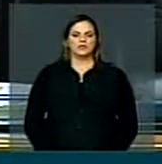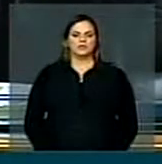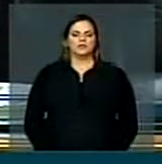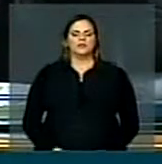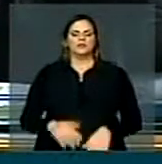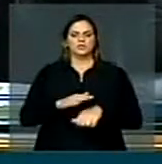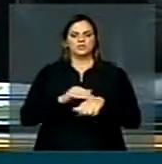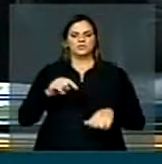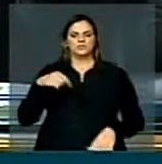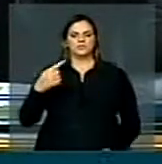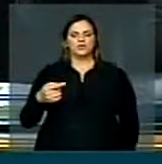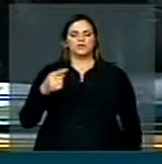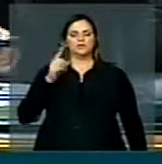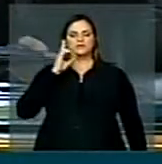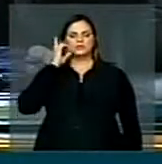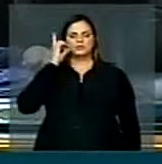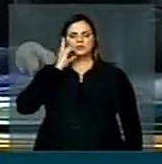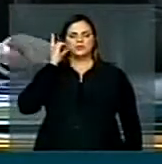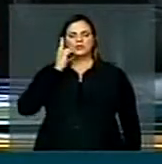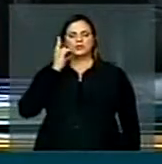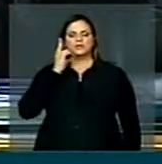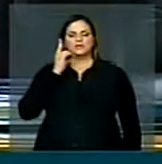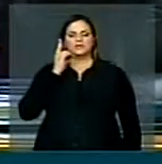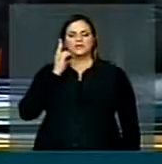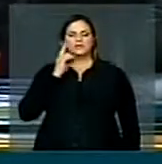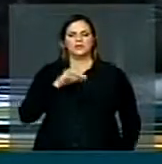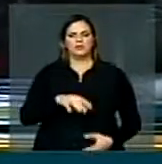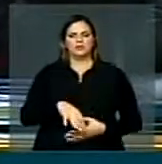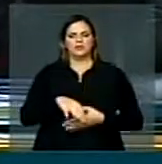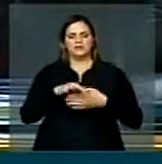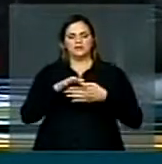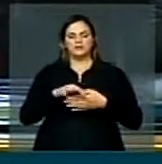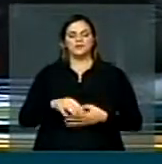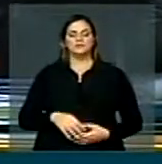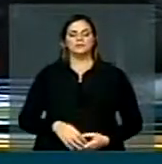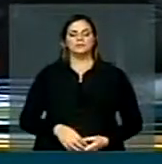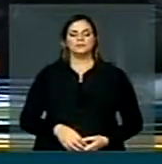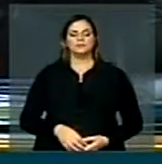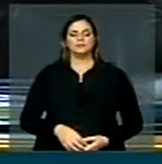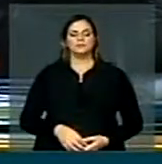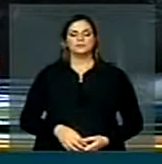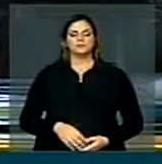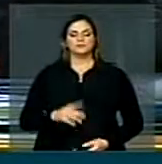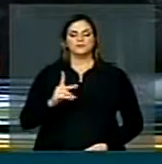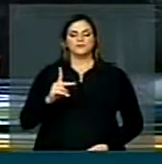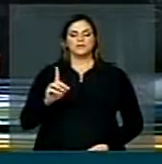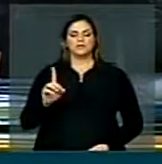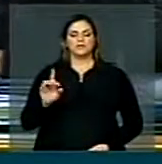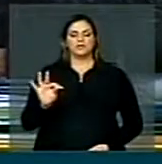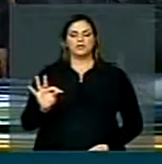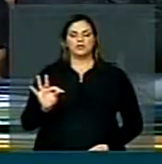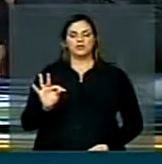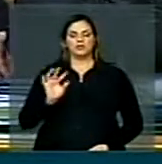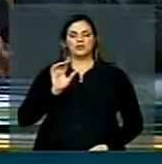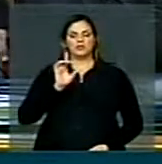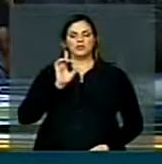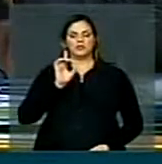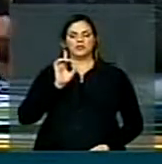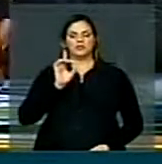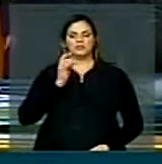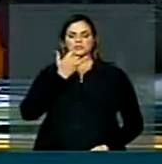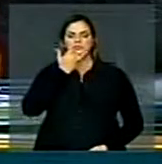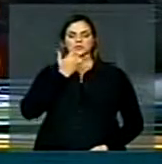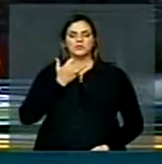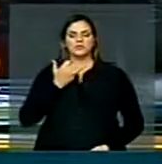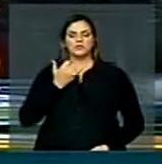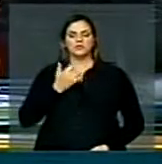Próximo orador inscrito para fazer comunicação, liderança, pelo PDT, deputado... Pô, me